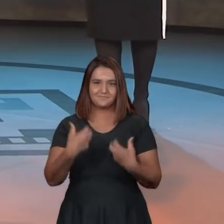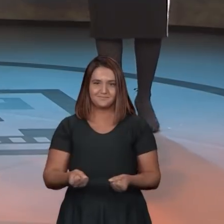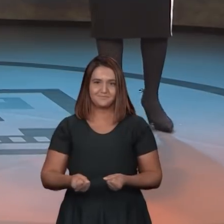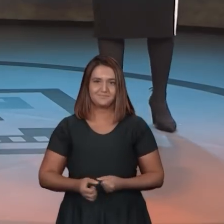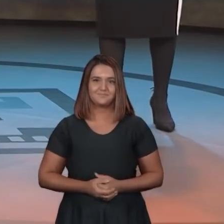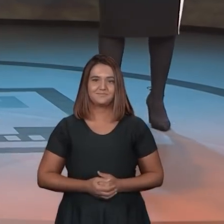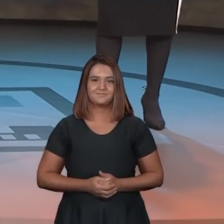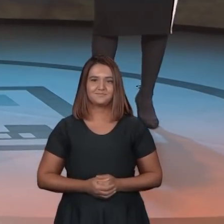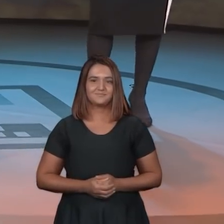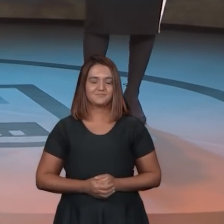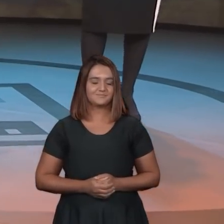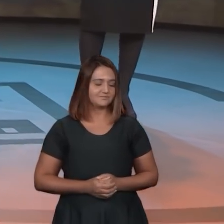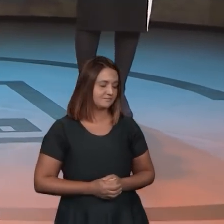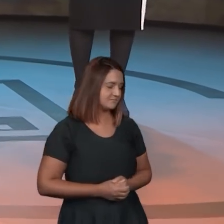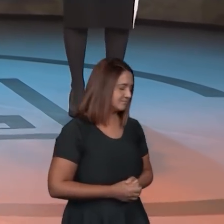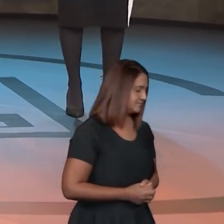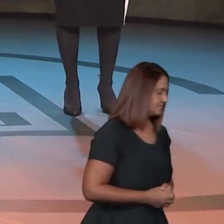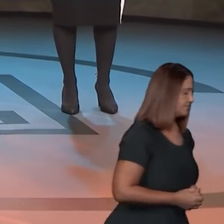Cristo.